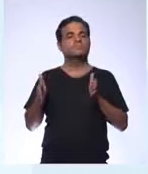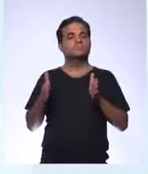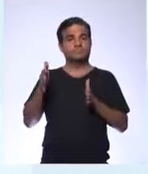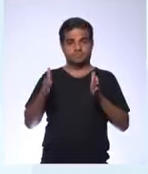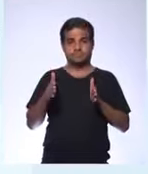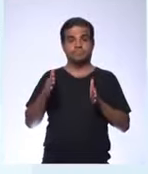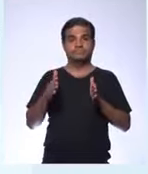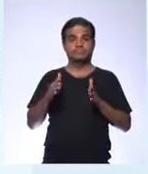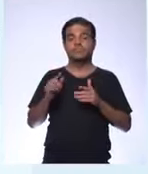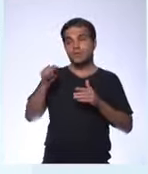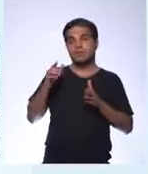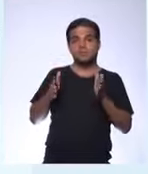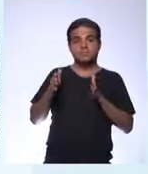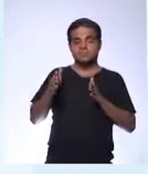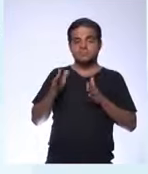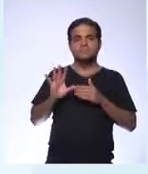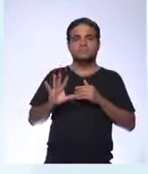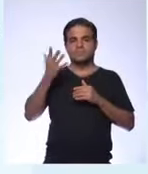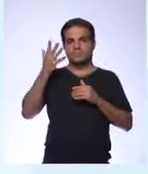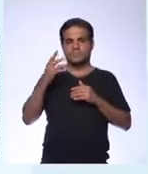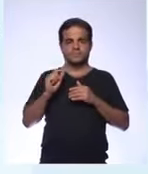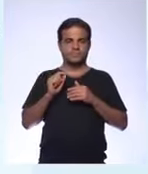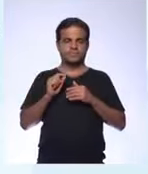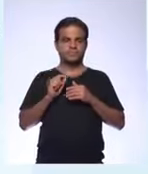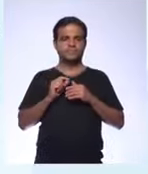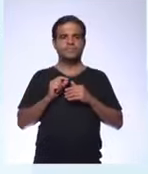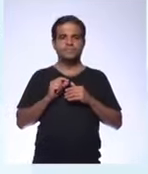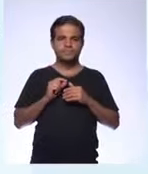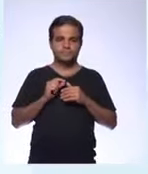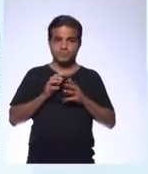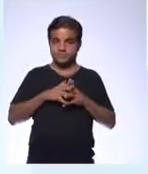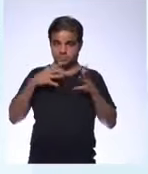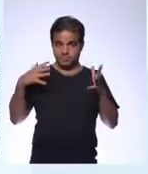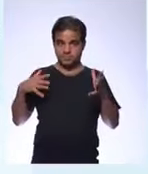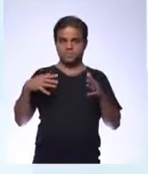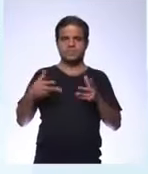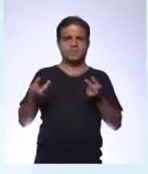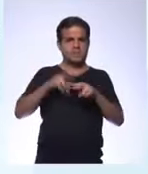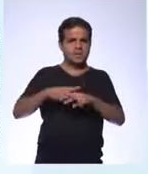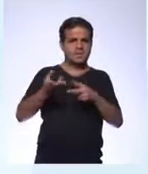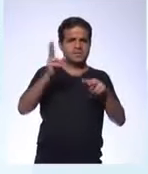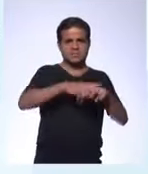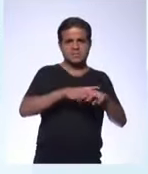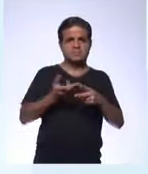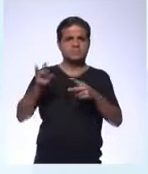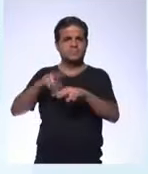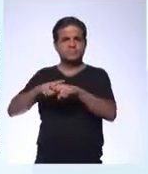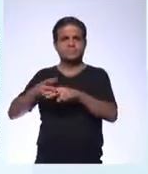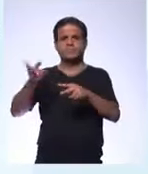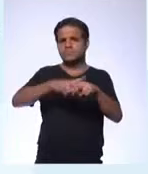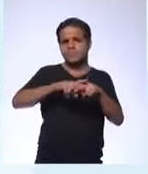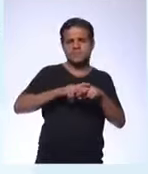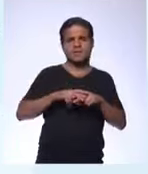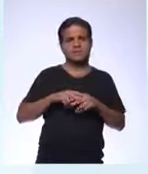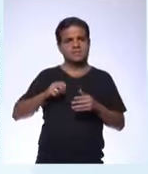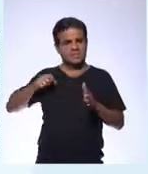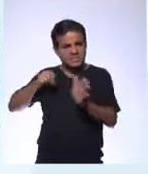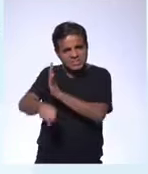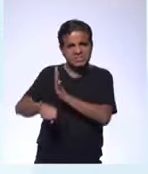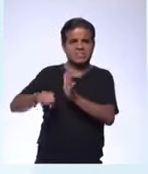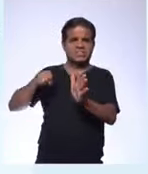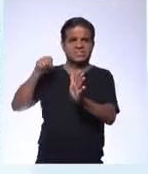1974. E é nesse momento que ocorrem aí a maioria das prisões, né, das